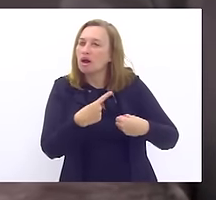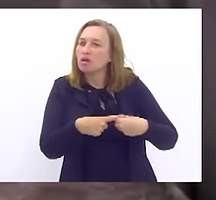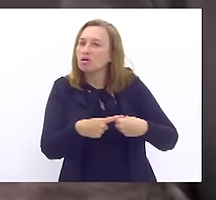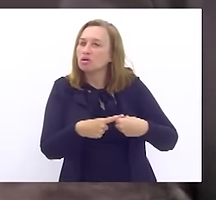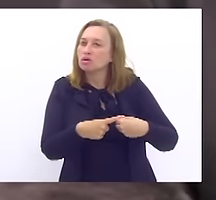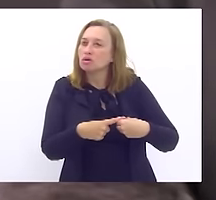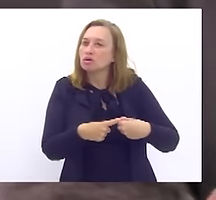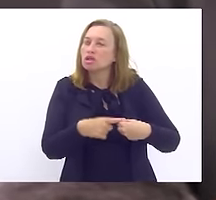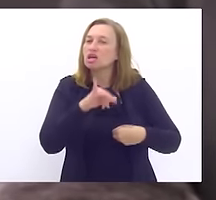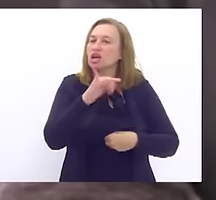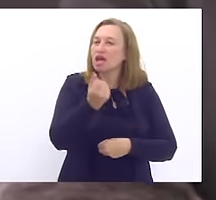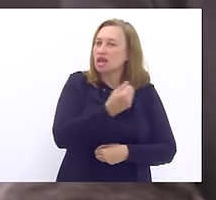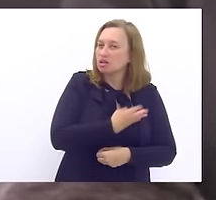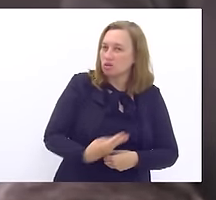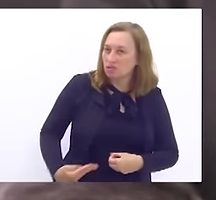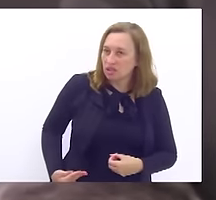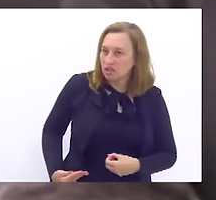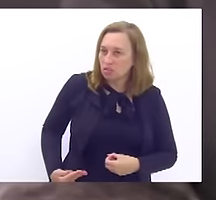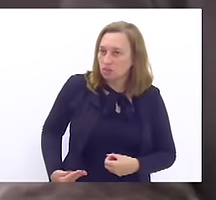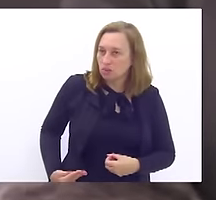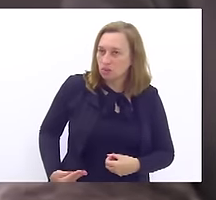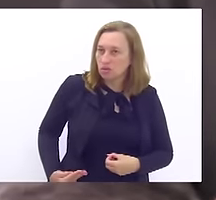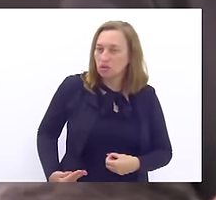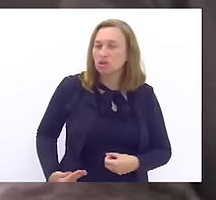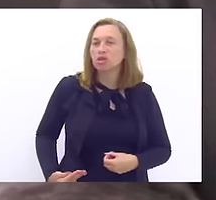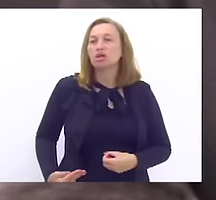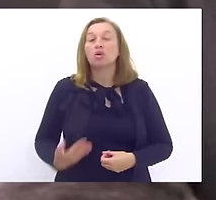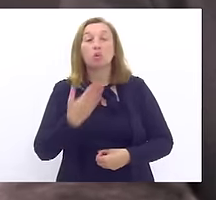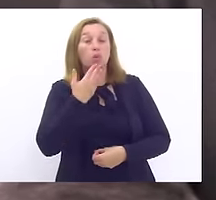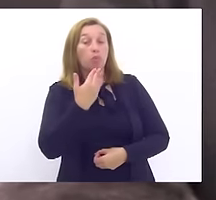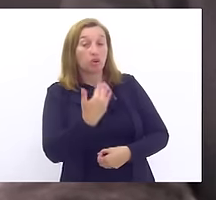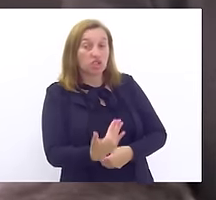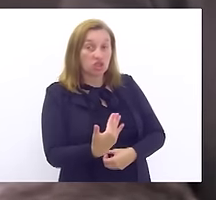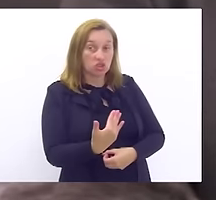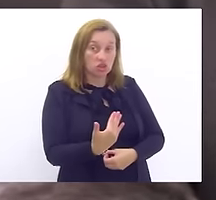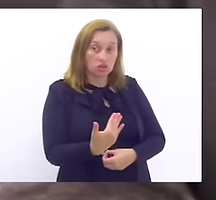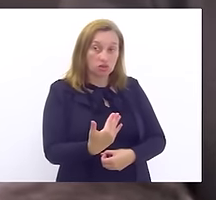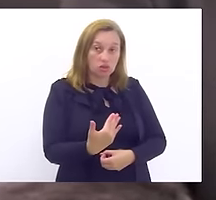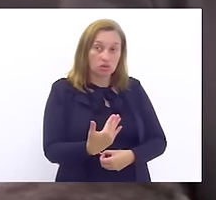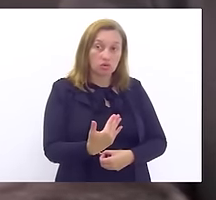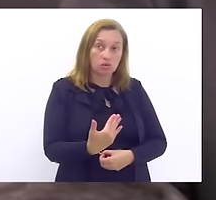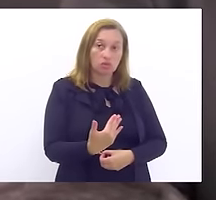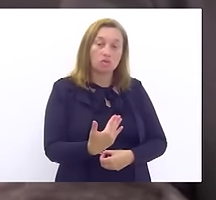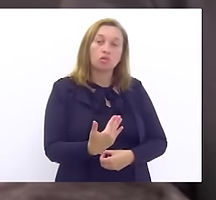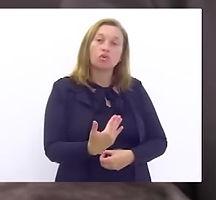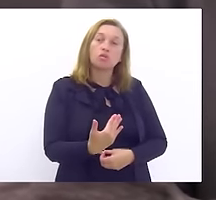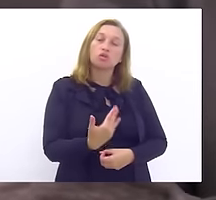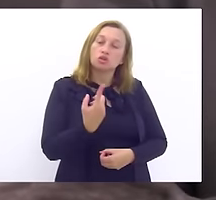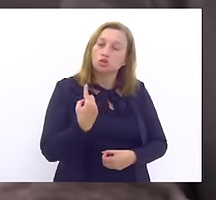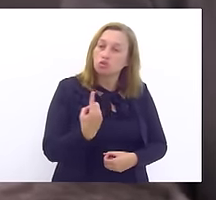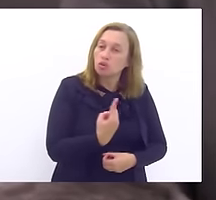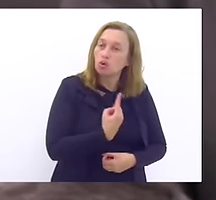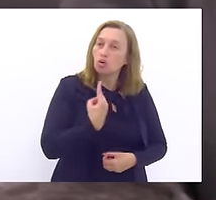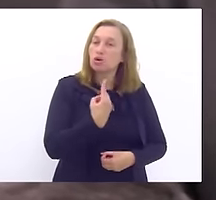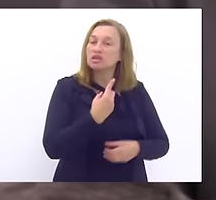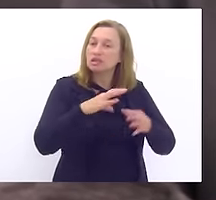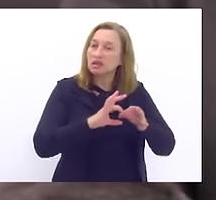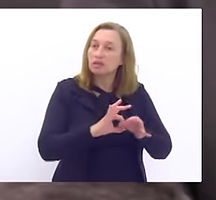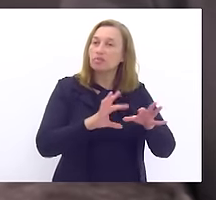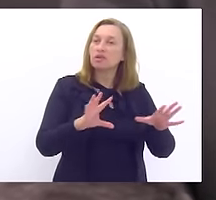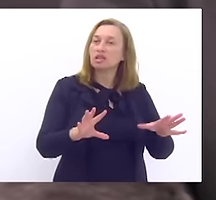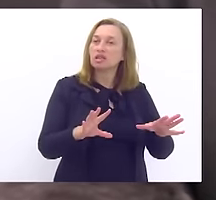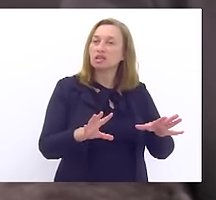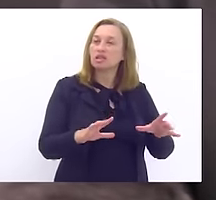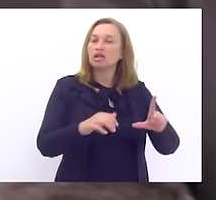Ilha do Governador atendendo a esse pedidos a esse pedido nós autorizamos